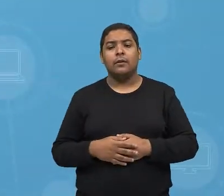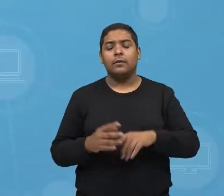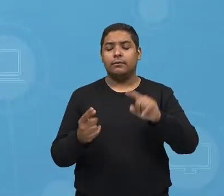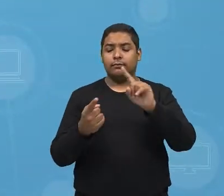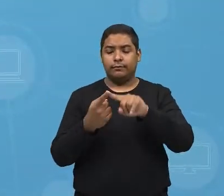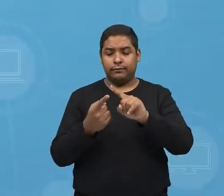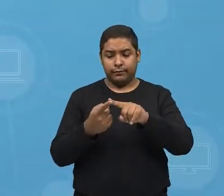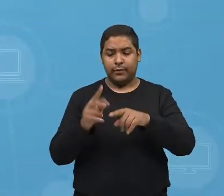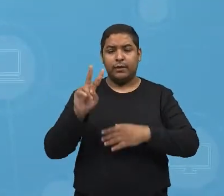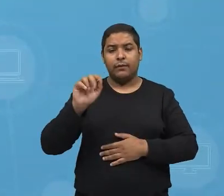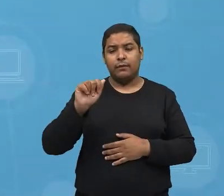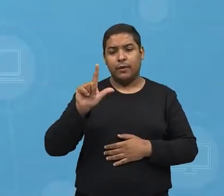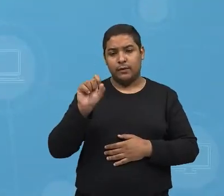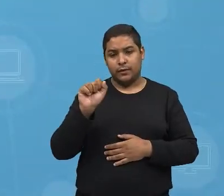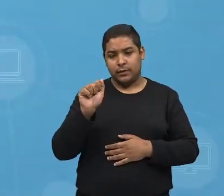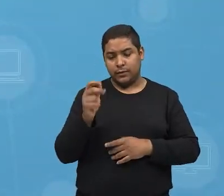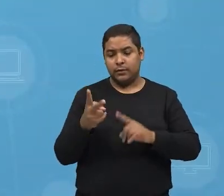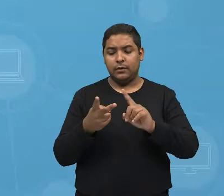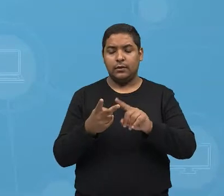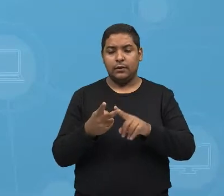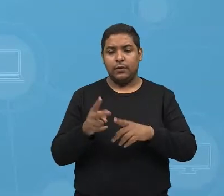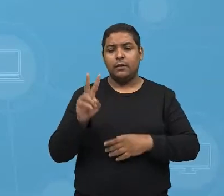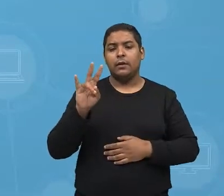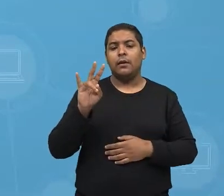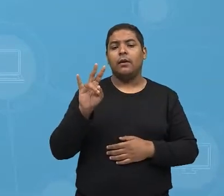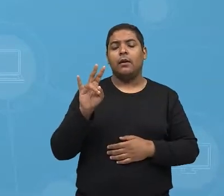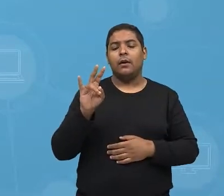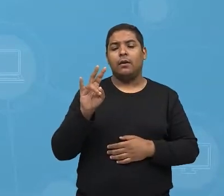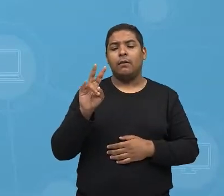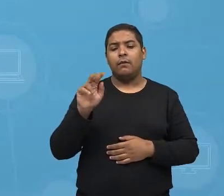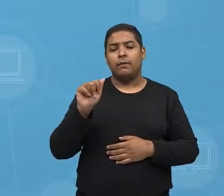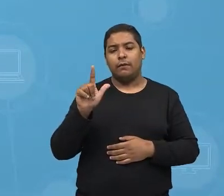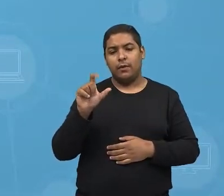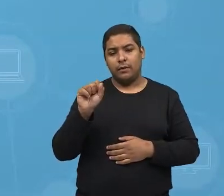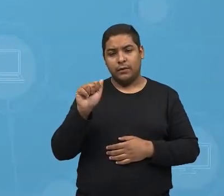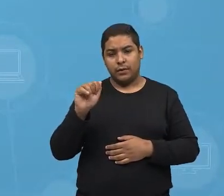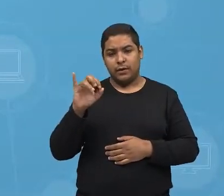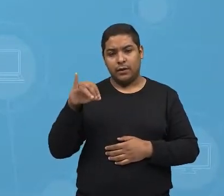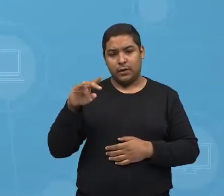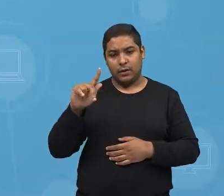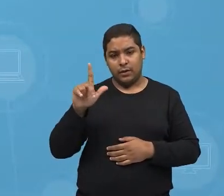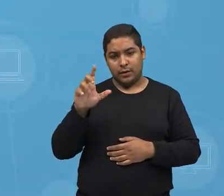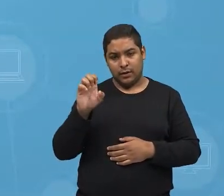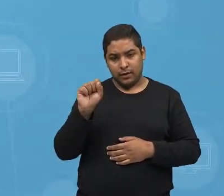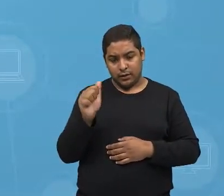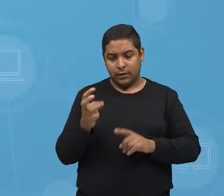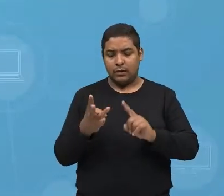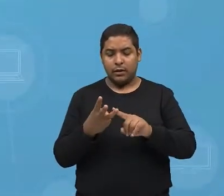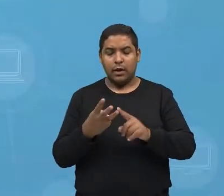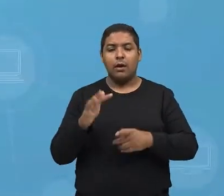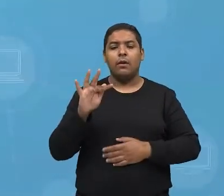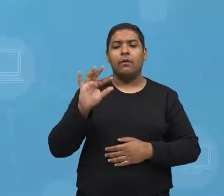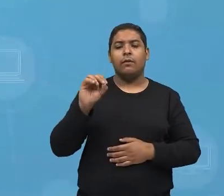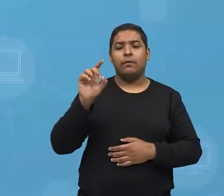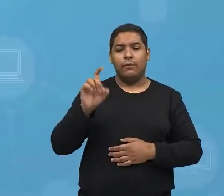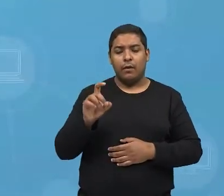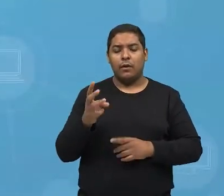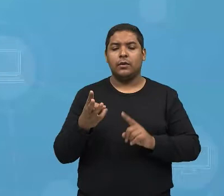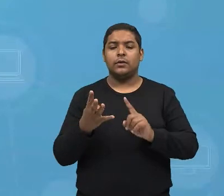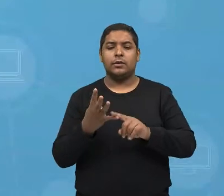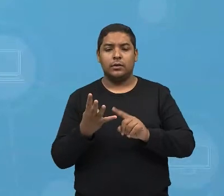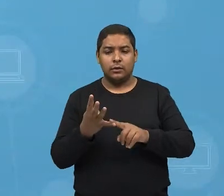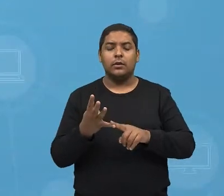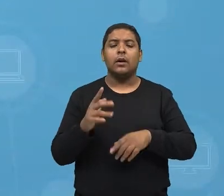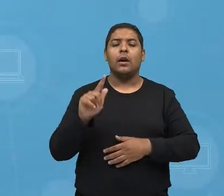valsa inglesa, o foxtrot. Então, nós percebemos essa influência que acontece na dança. Não só na